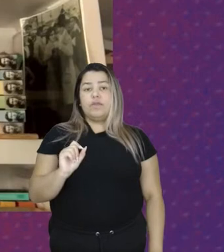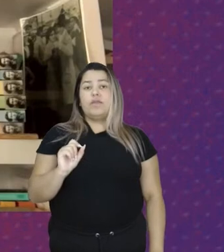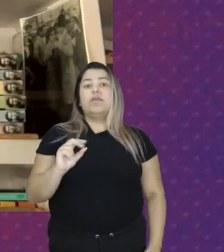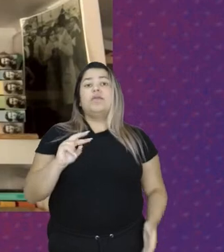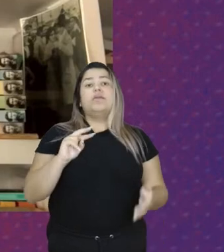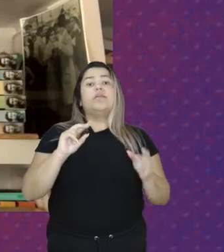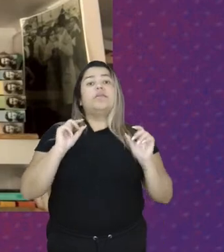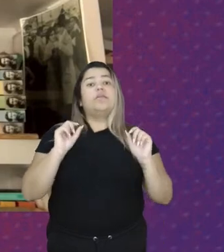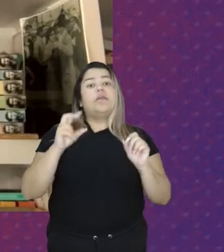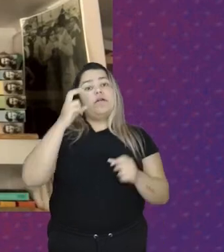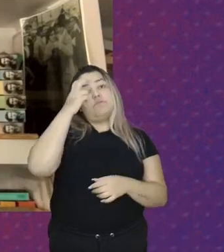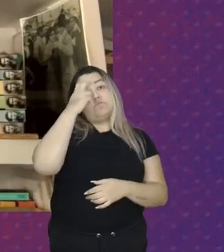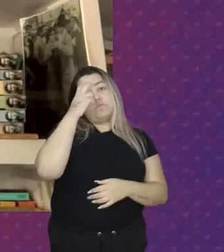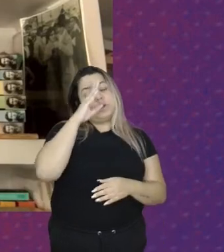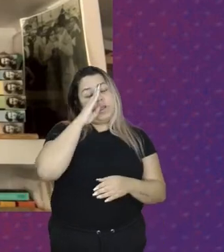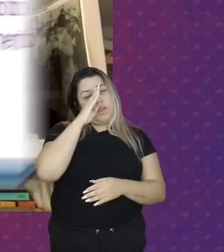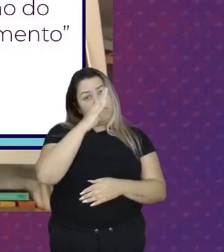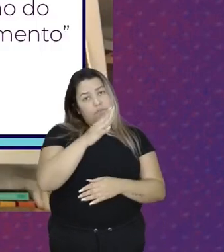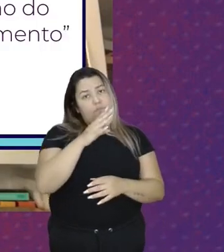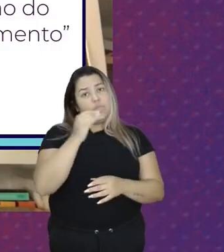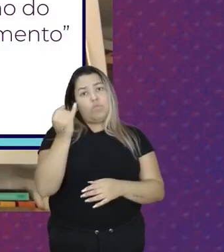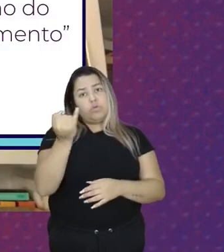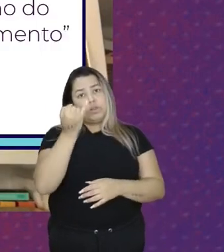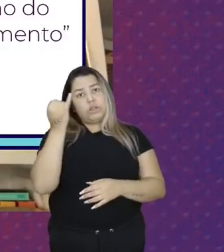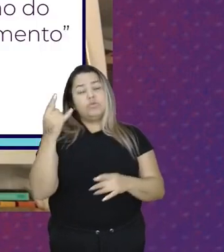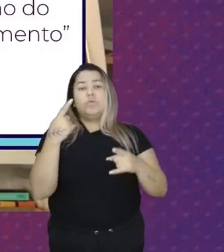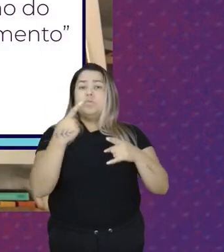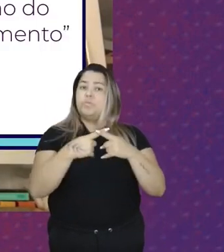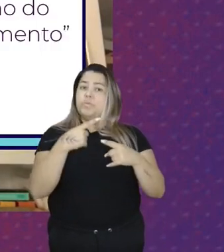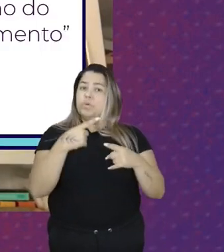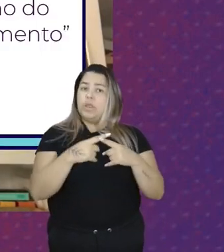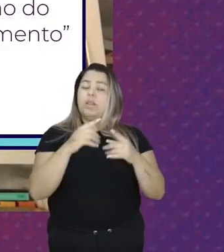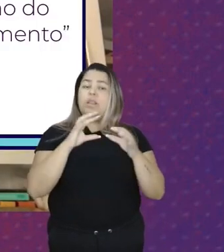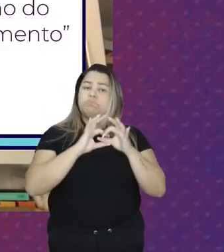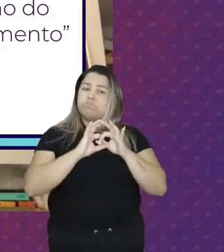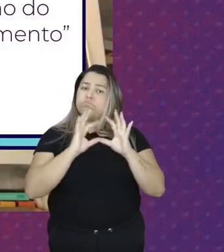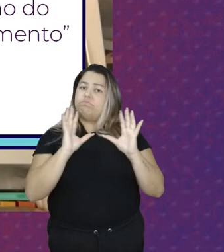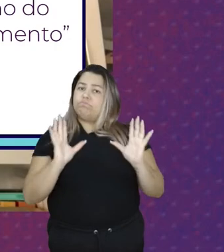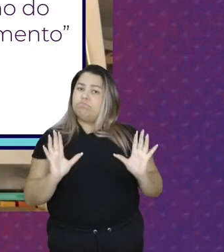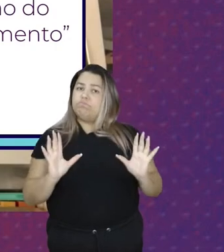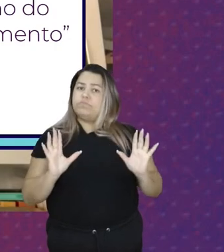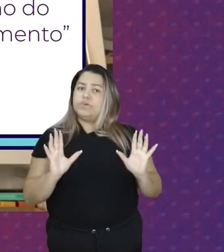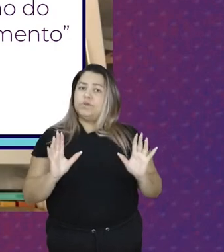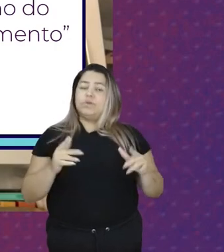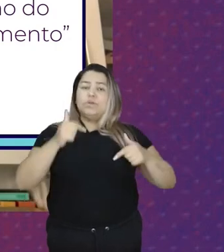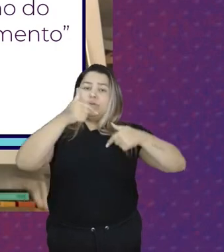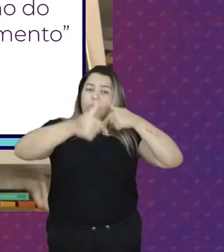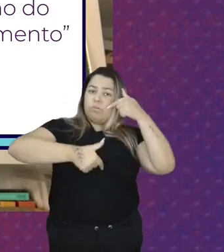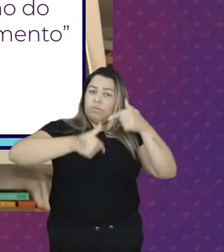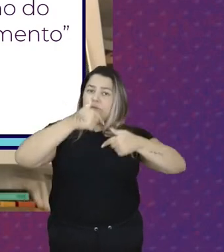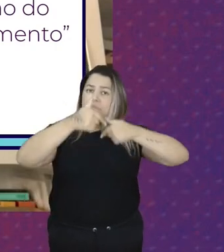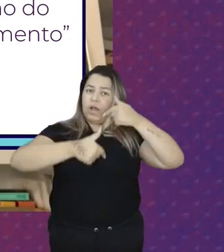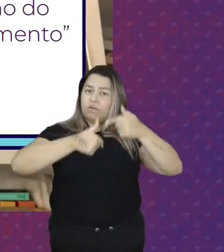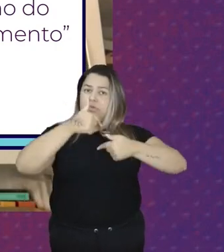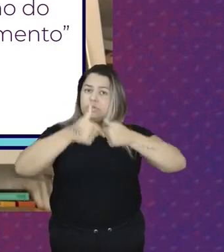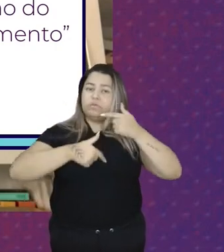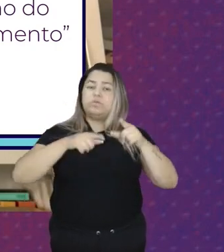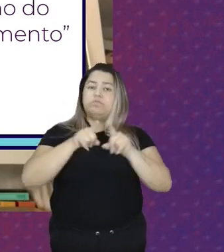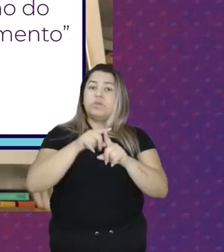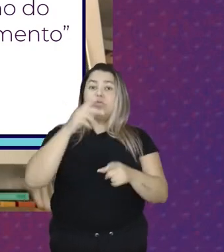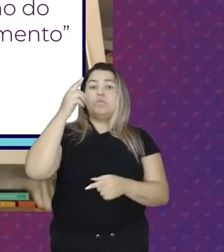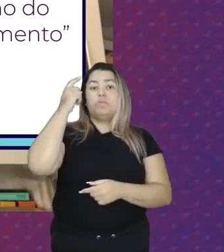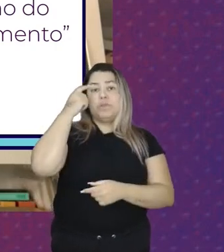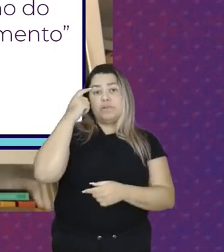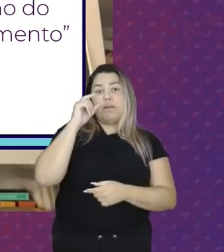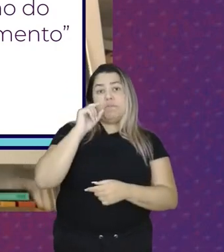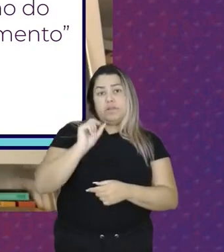cultura é fundamental porque ela permite o trabalho do